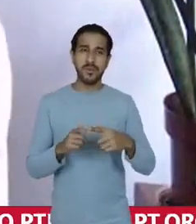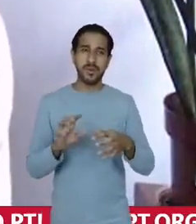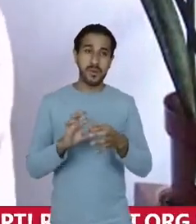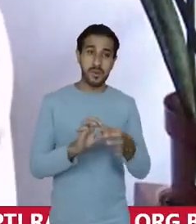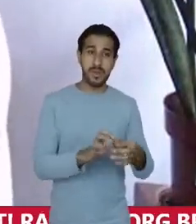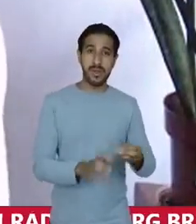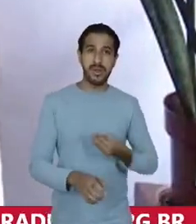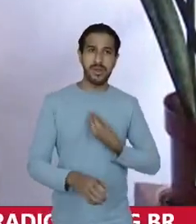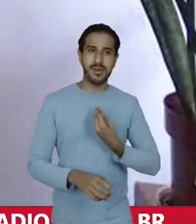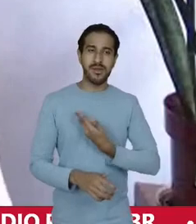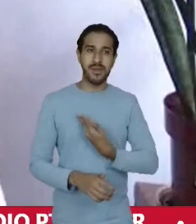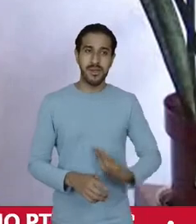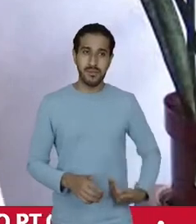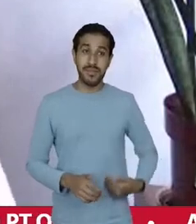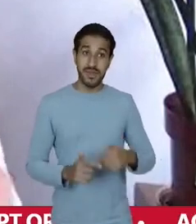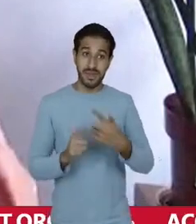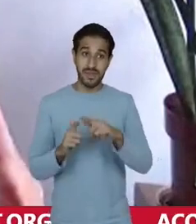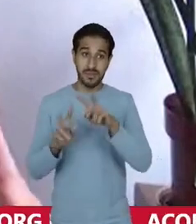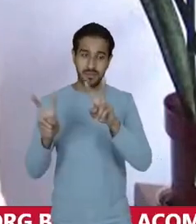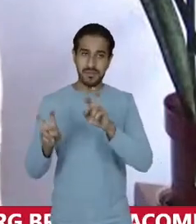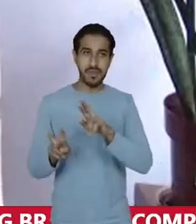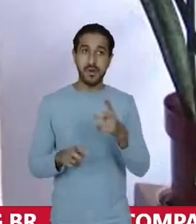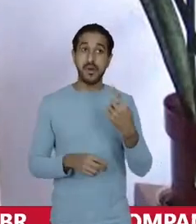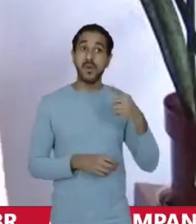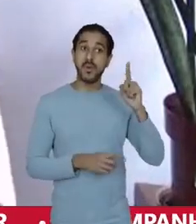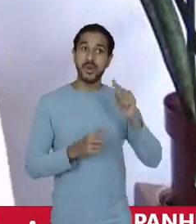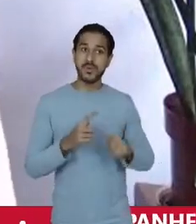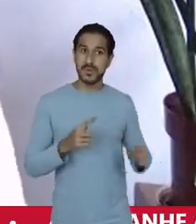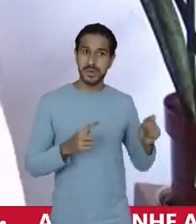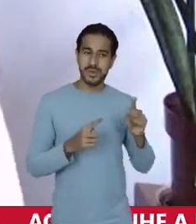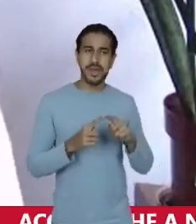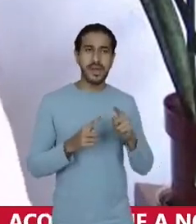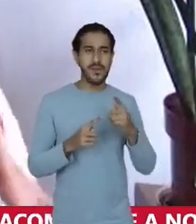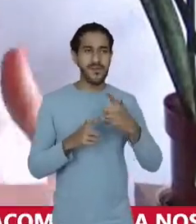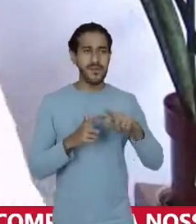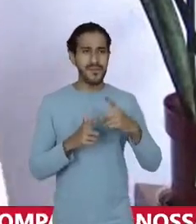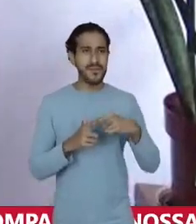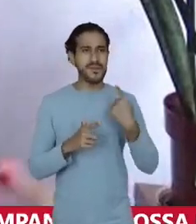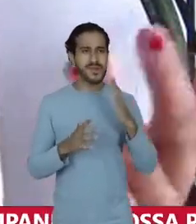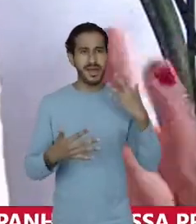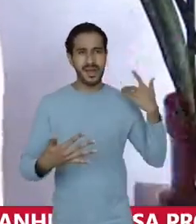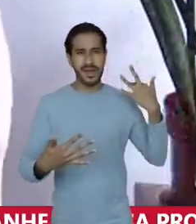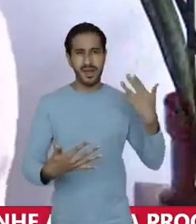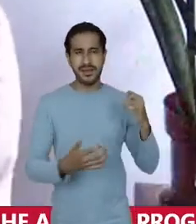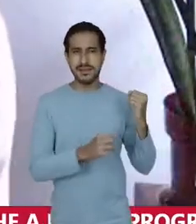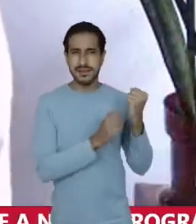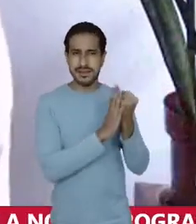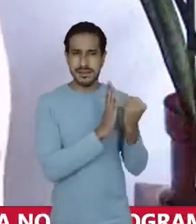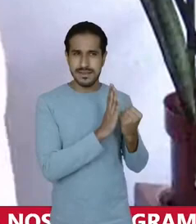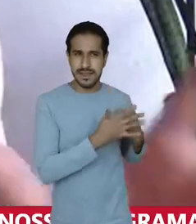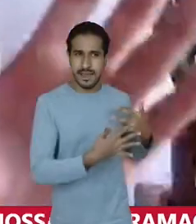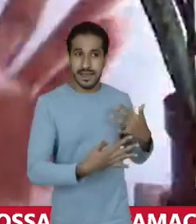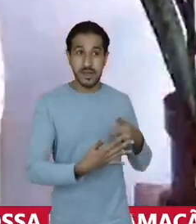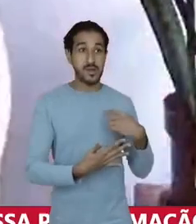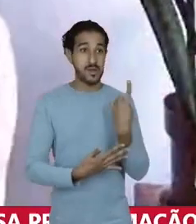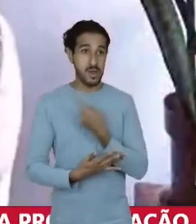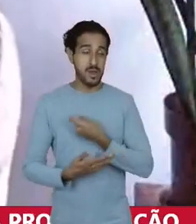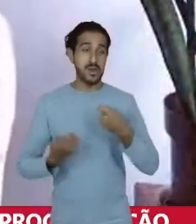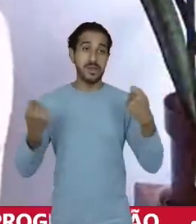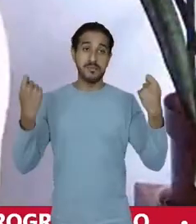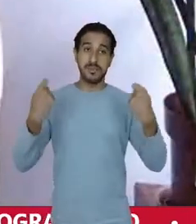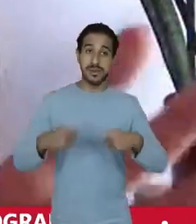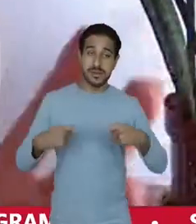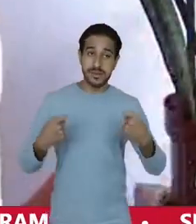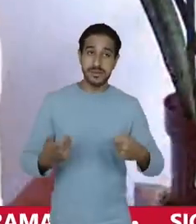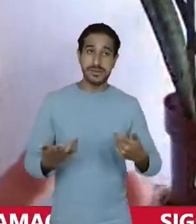na vida pública e essa crise não é do último ciclo, ela é uma crise que nos acompanha por séculos. E nós